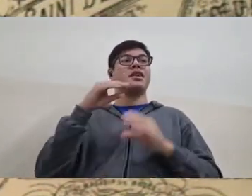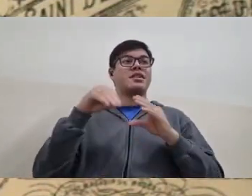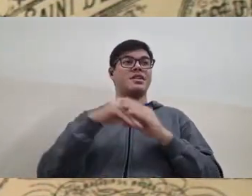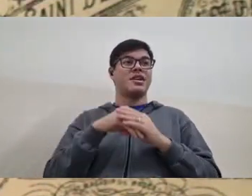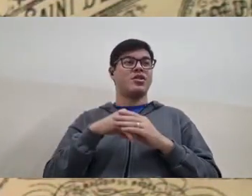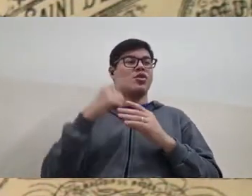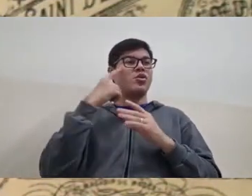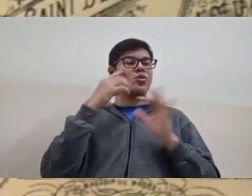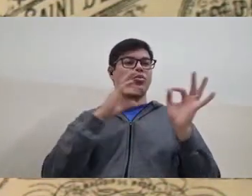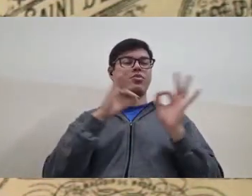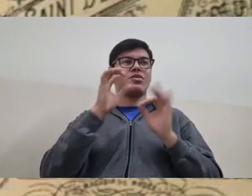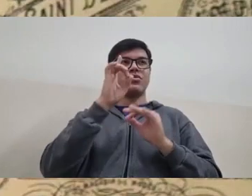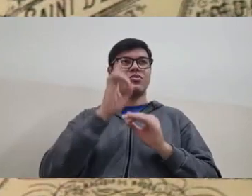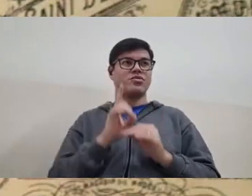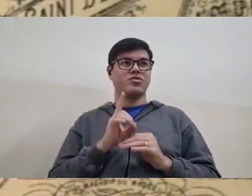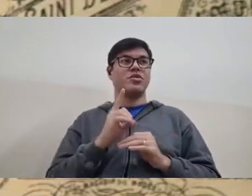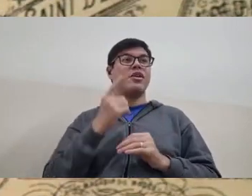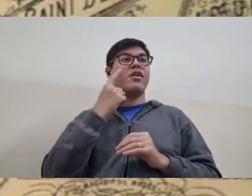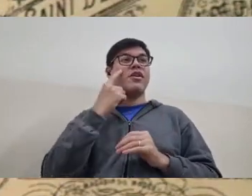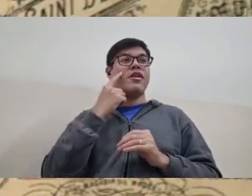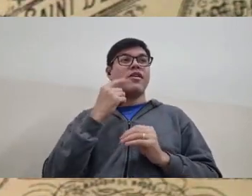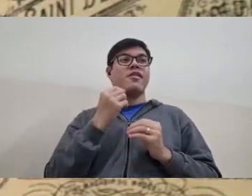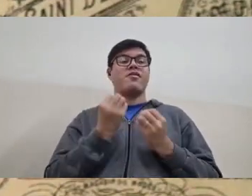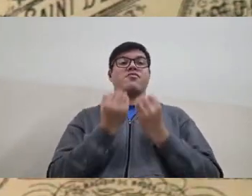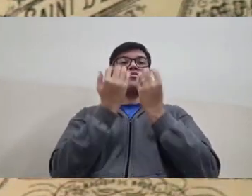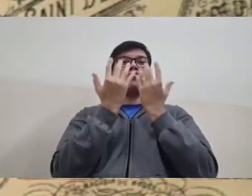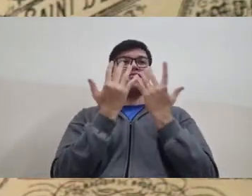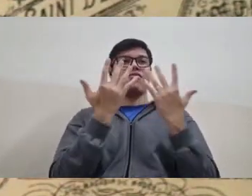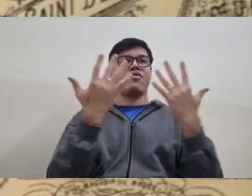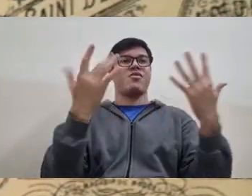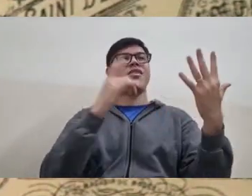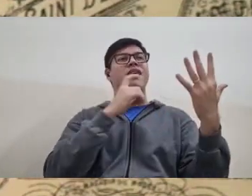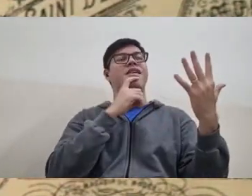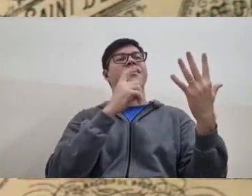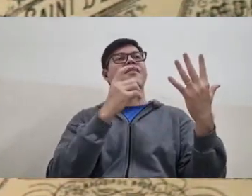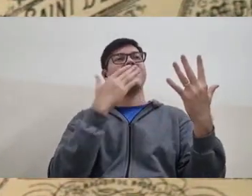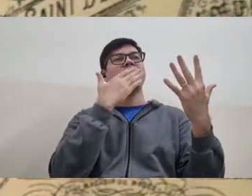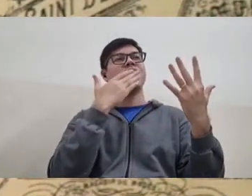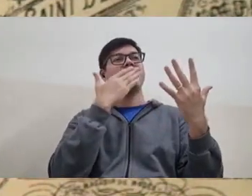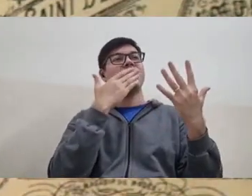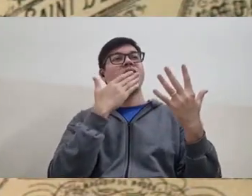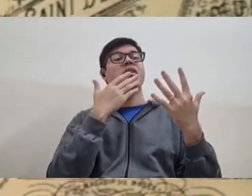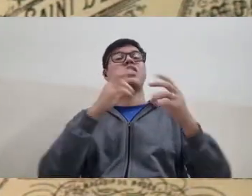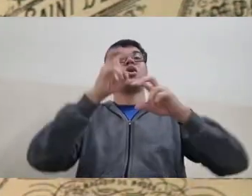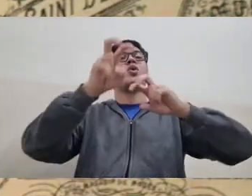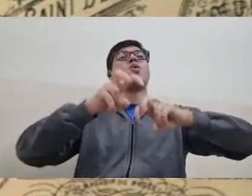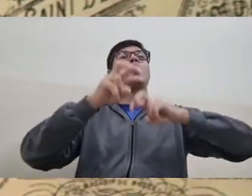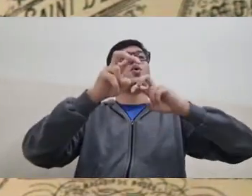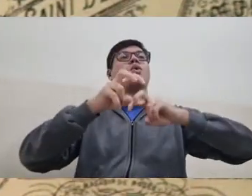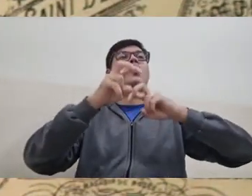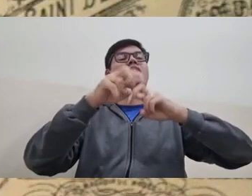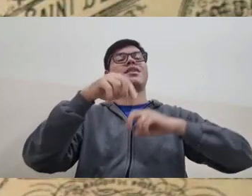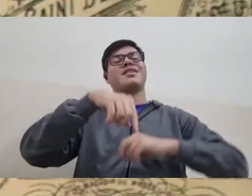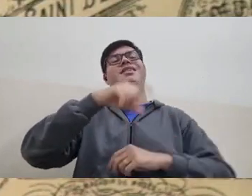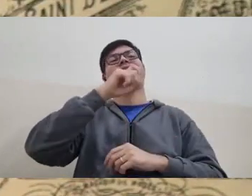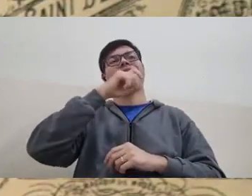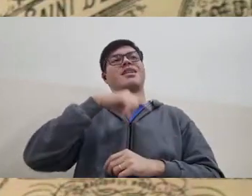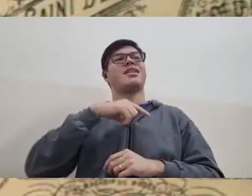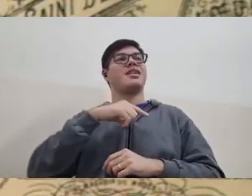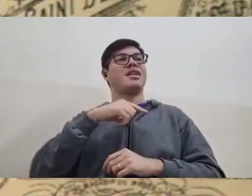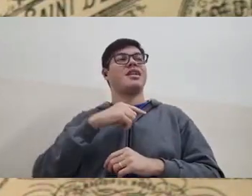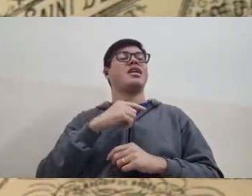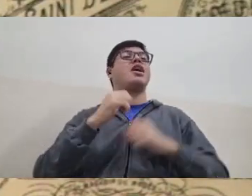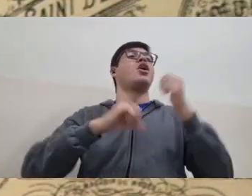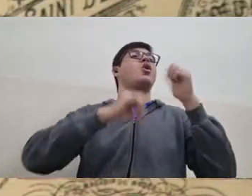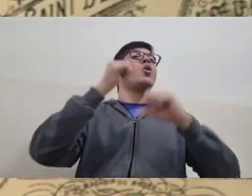a importância que essa cultura da cana tem, não só a cana, mas essa cultura rural do município tem